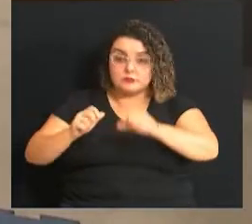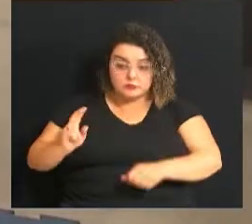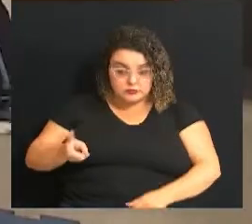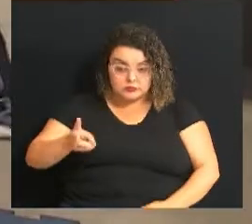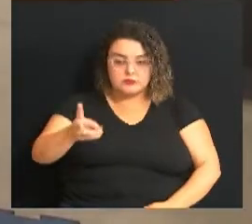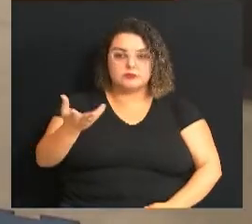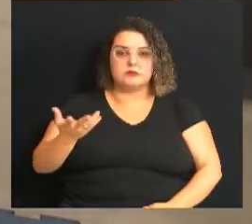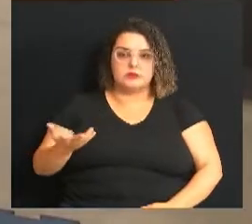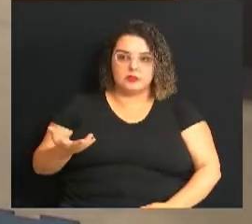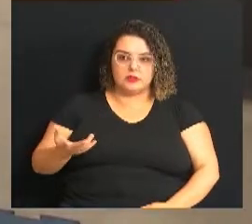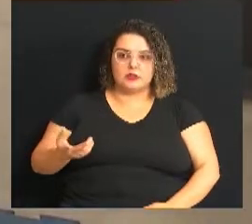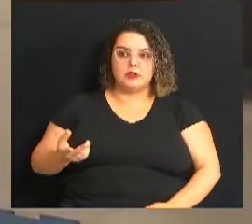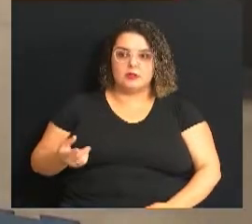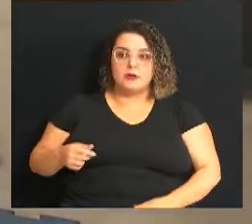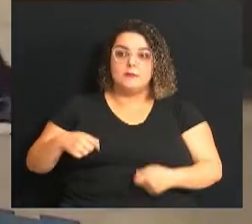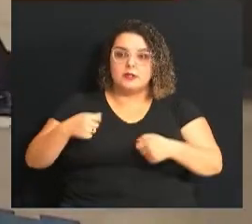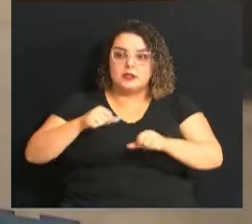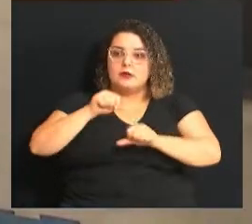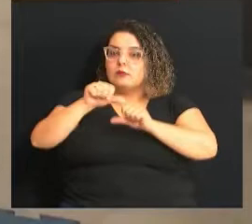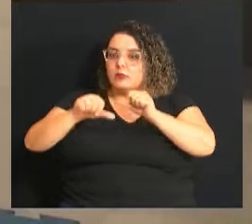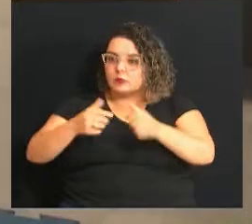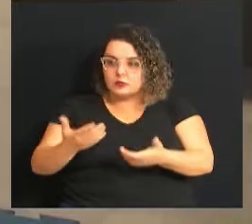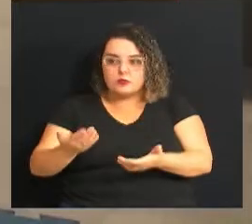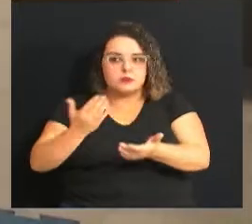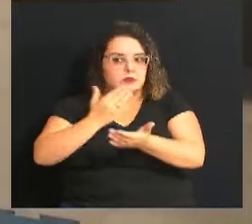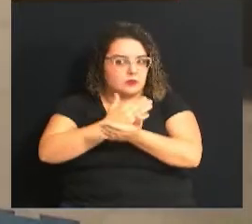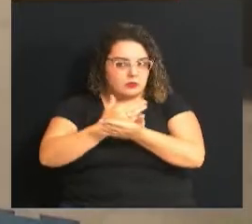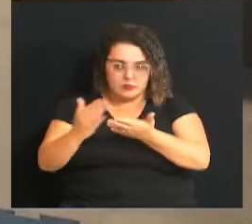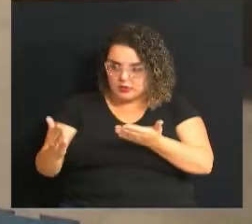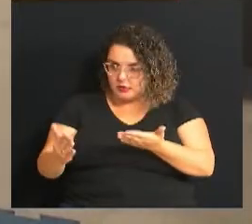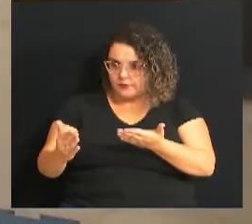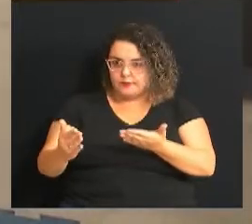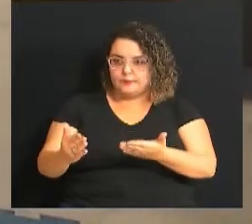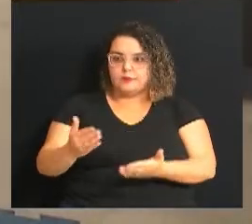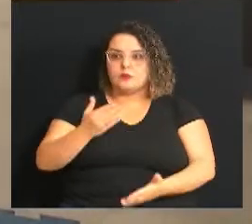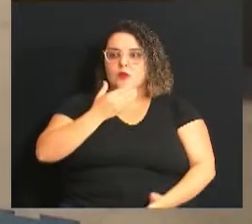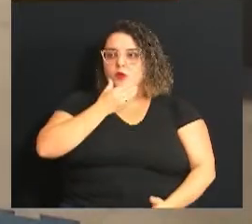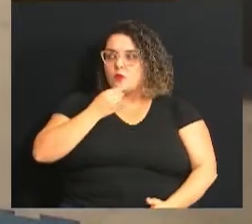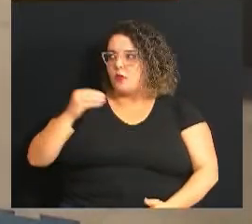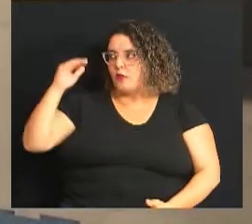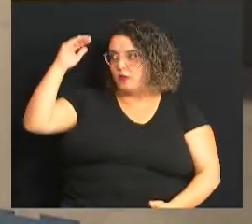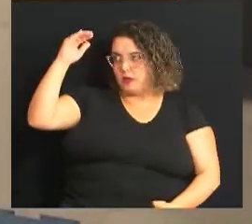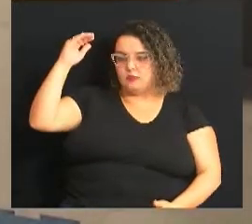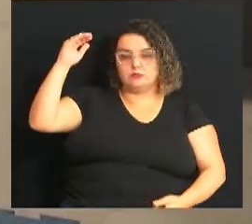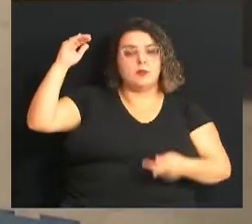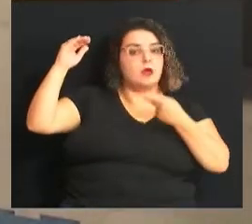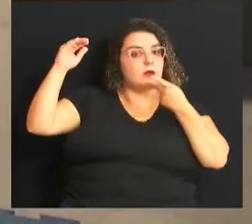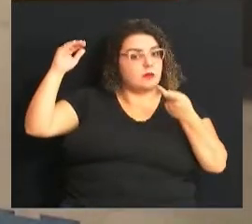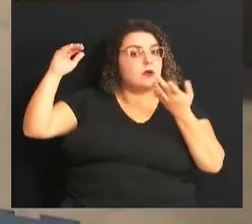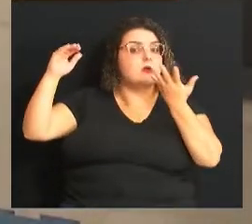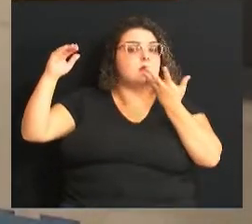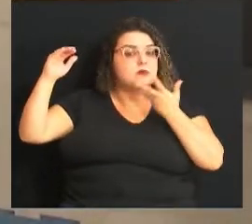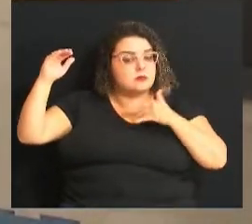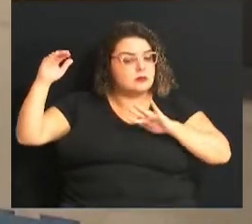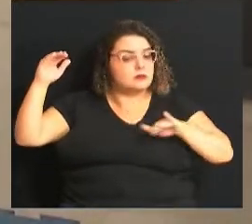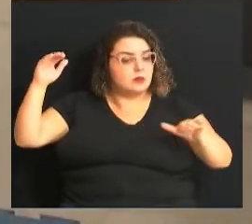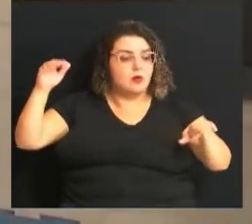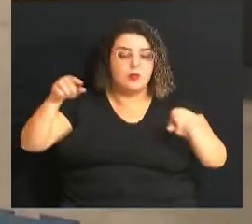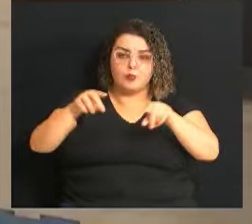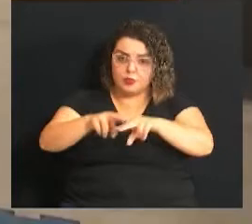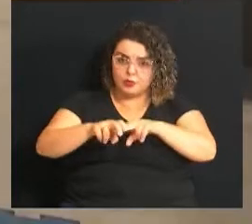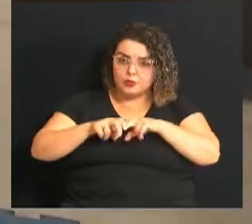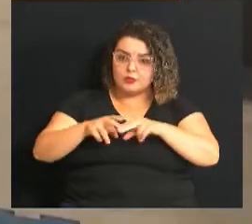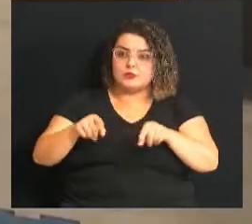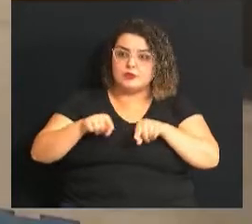essa mudança. Ela começa desde o homem já feito, quanto a gente fala ali nas crianças, por isso que a parceria é muito